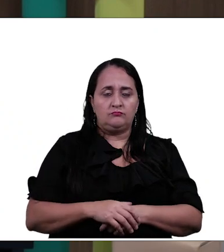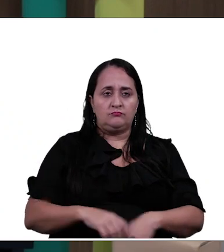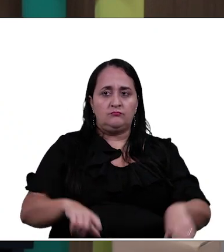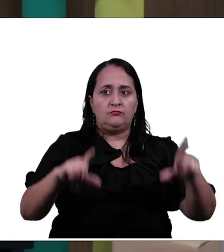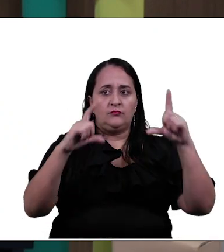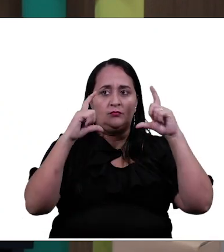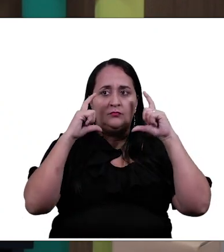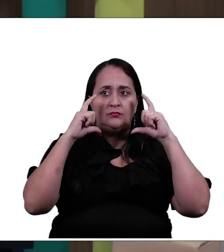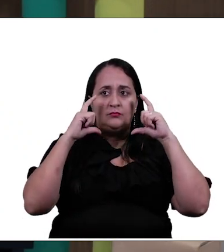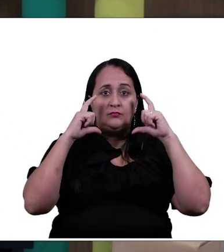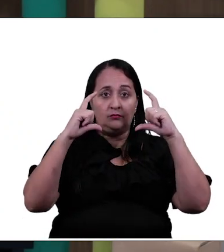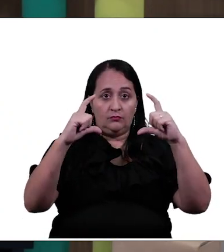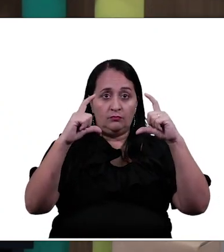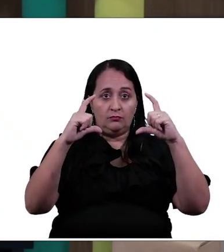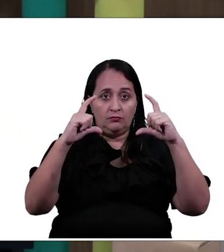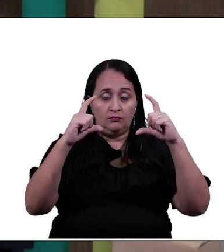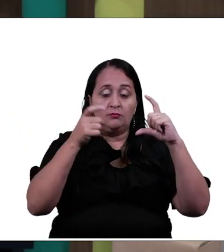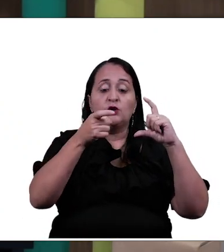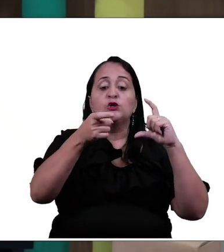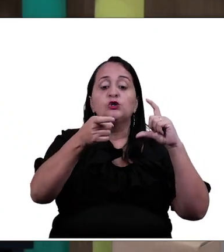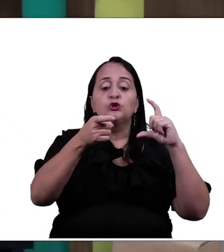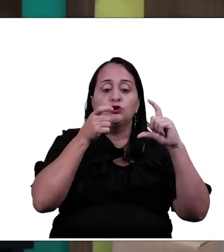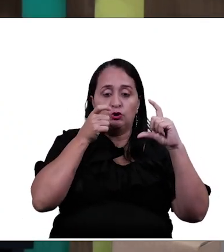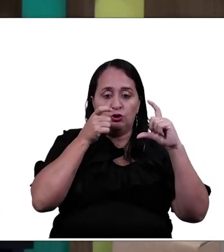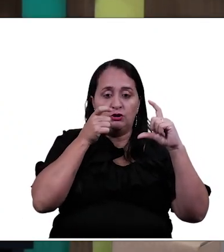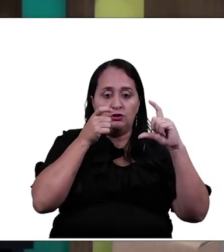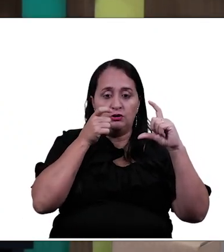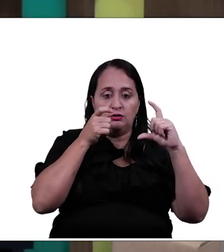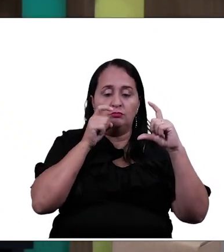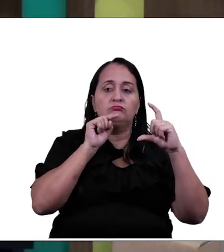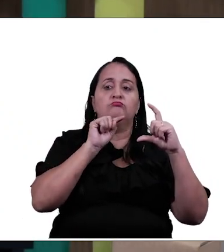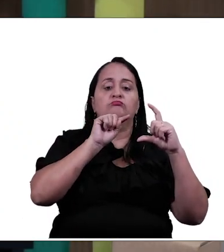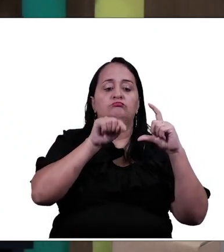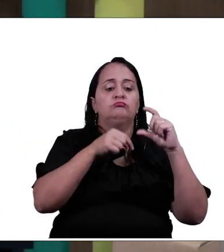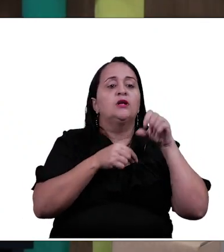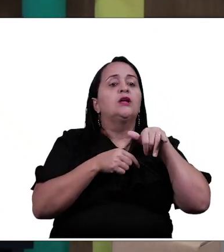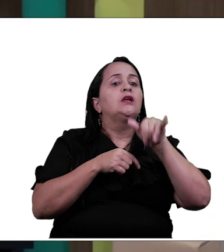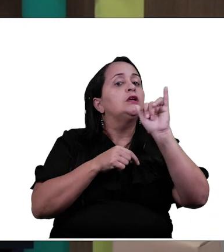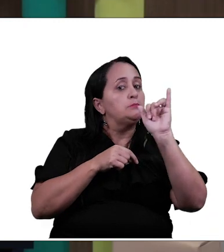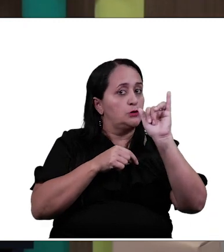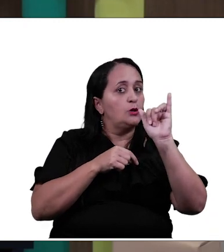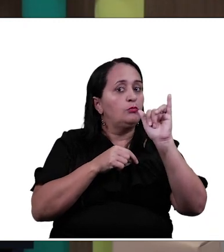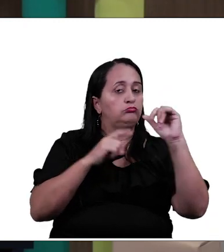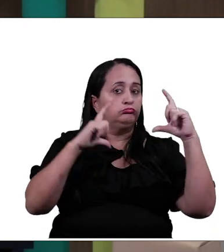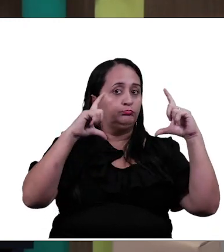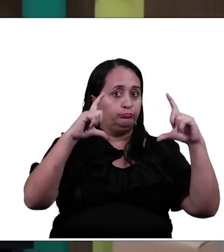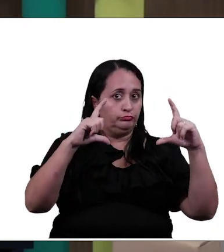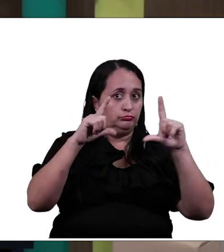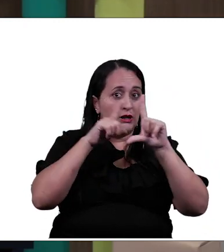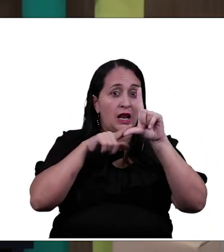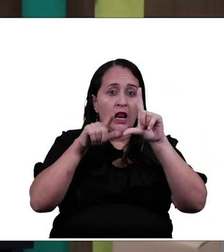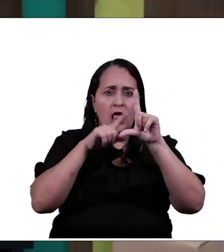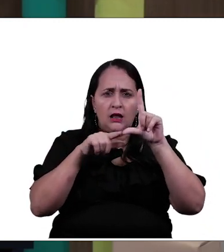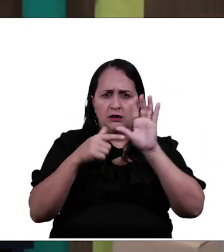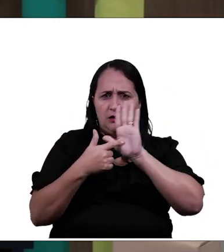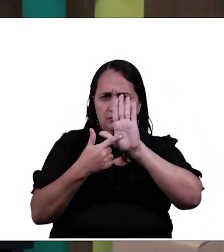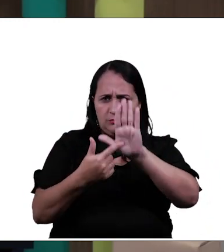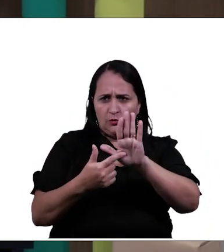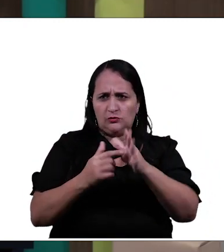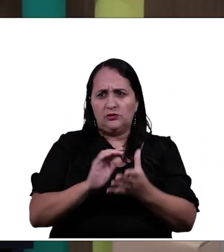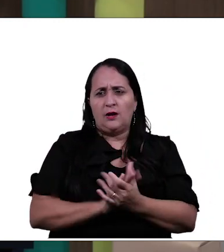menos infinito, passa por zero e vai até o mais infinito. Ou seja, ele abrange todos os